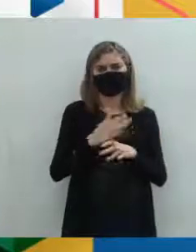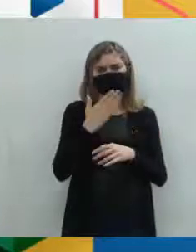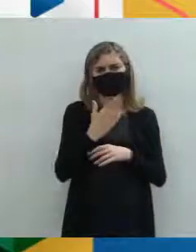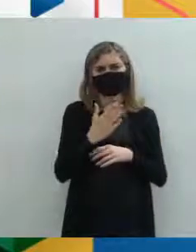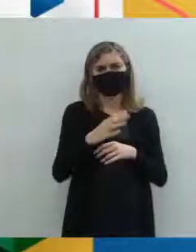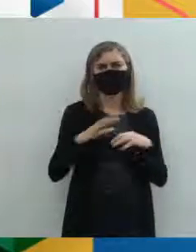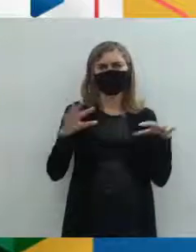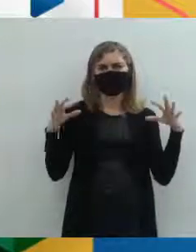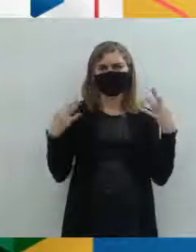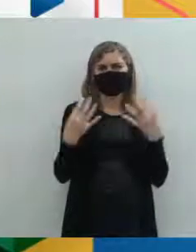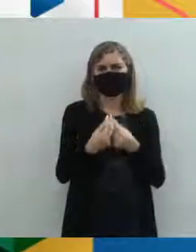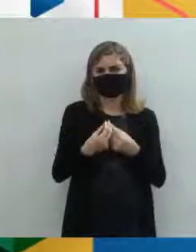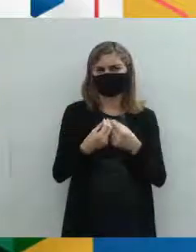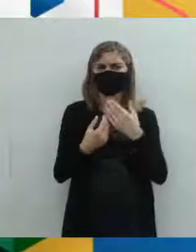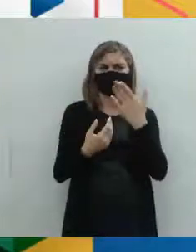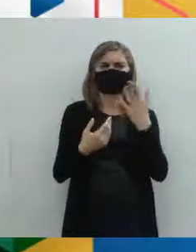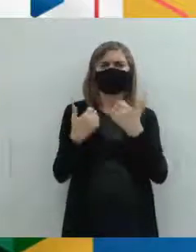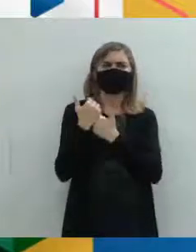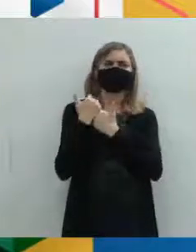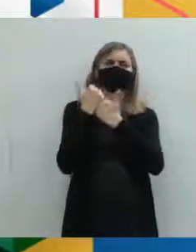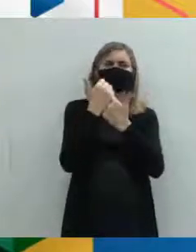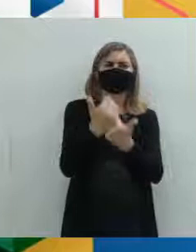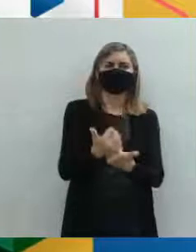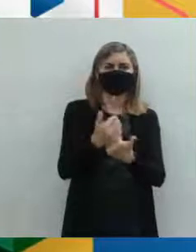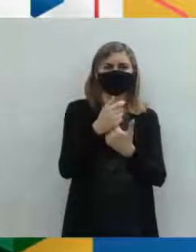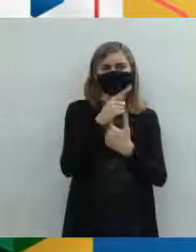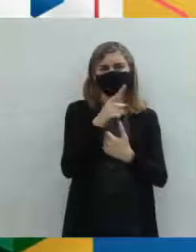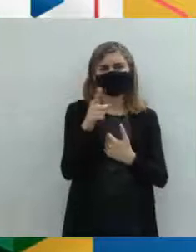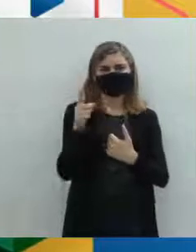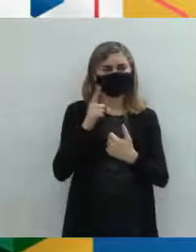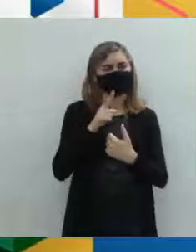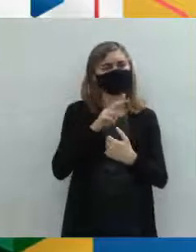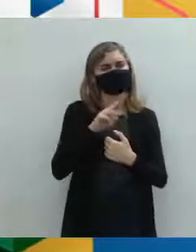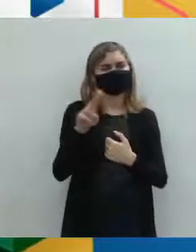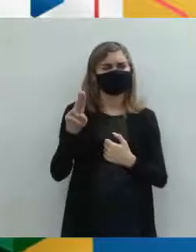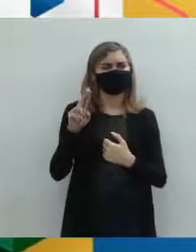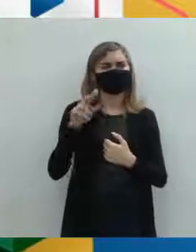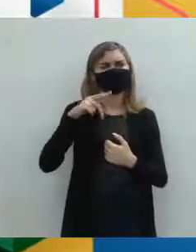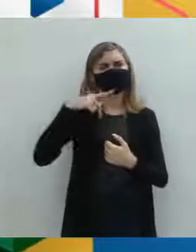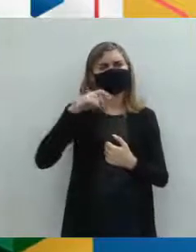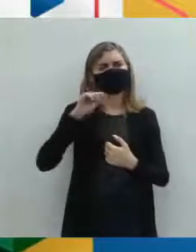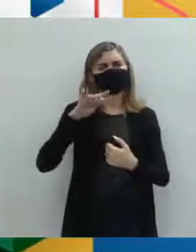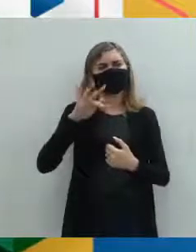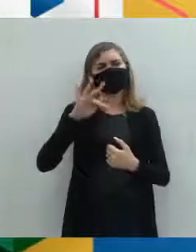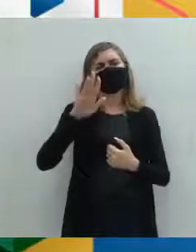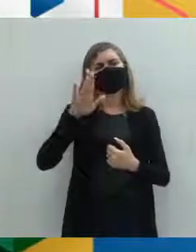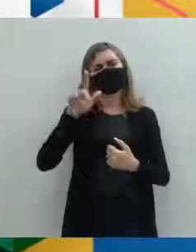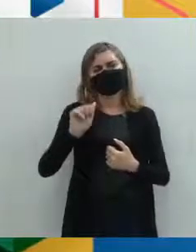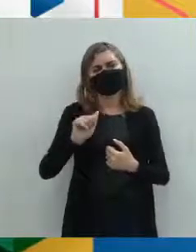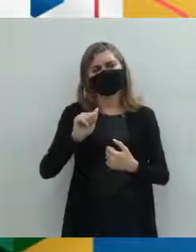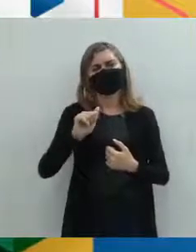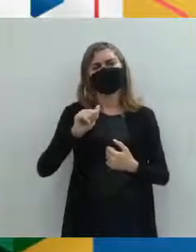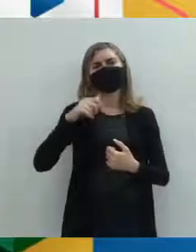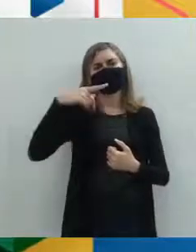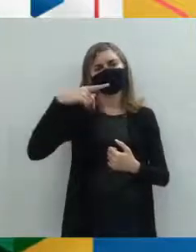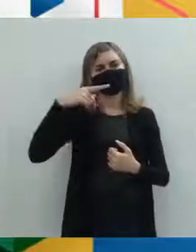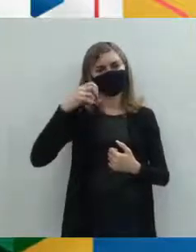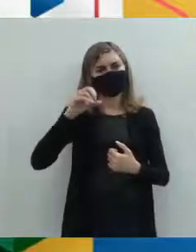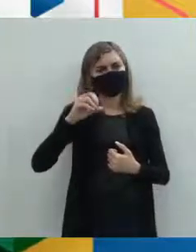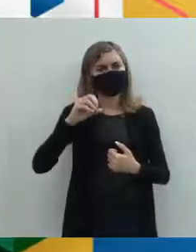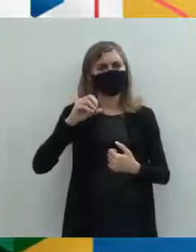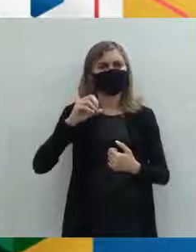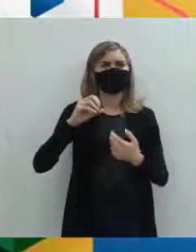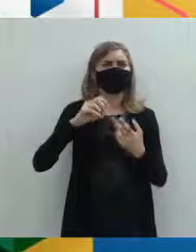Então, todo representado aí direitinho. Então, a gente chama a perspectiva de perspectiva cônica